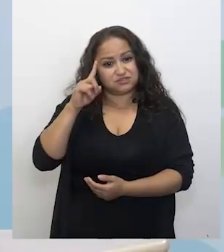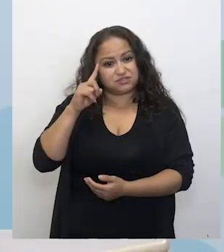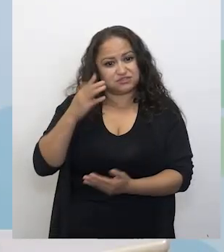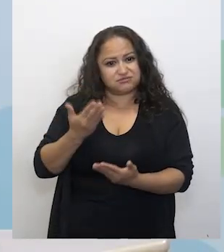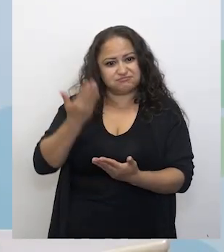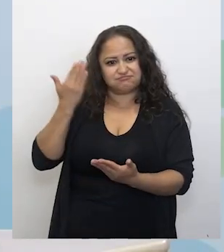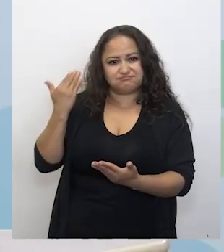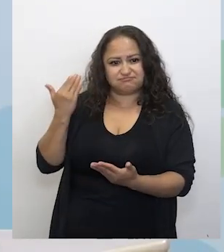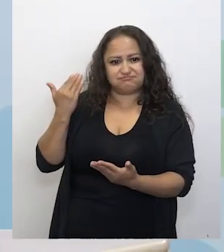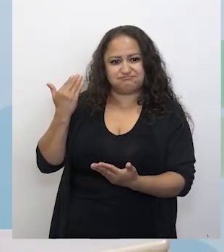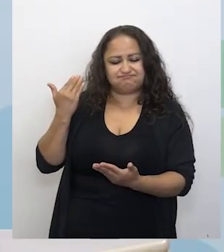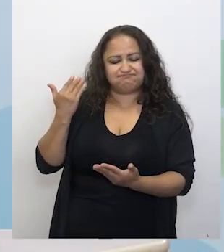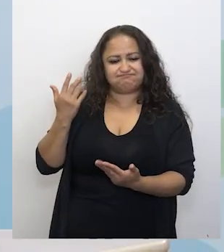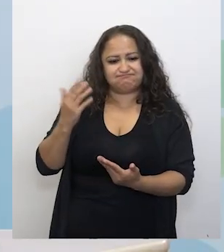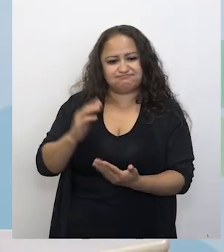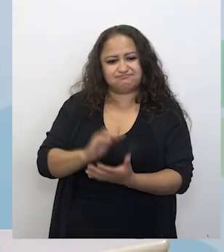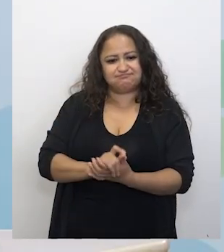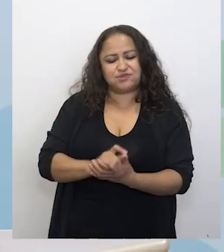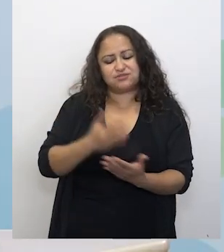um grande